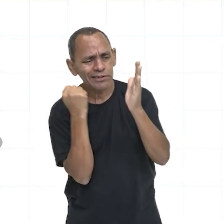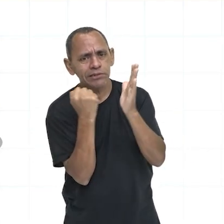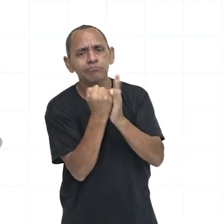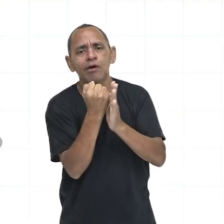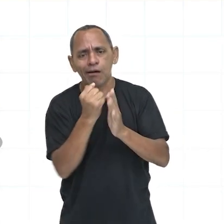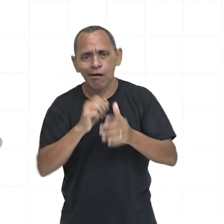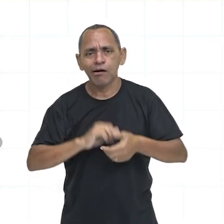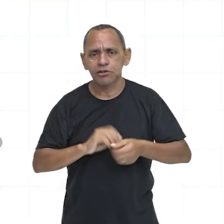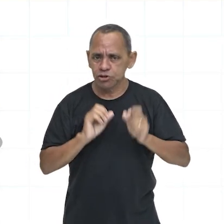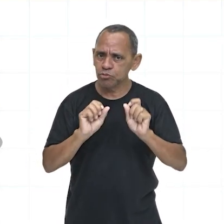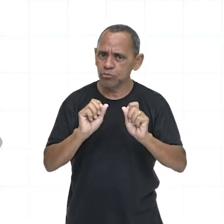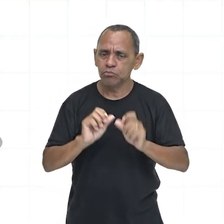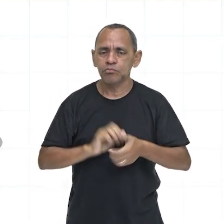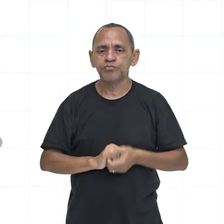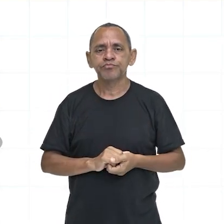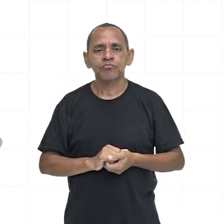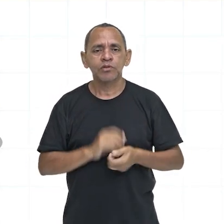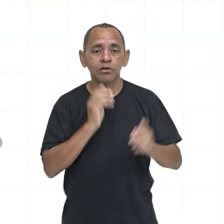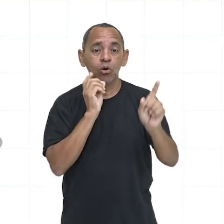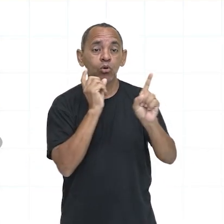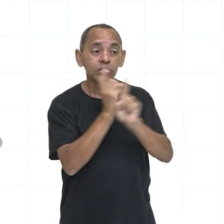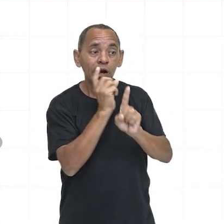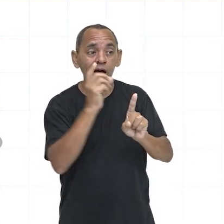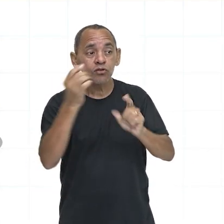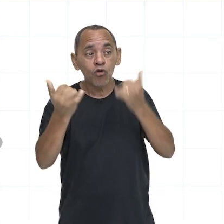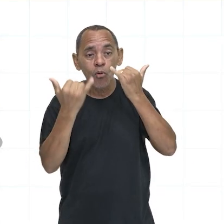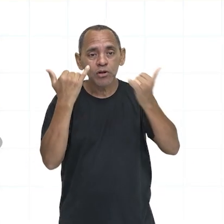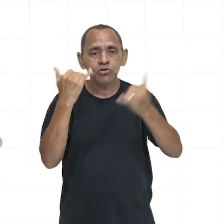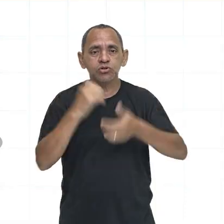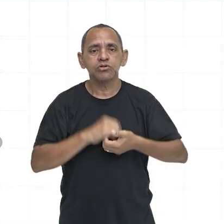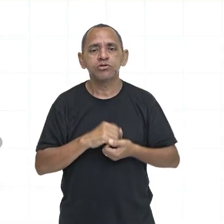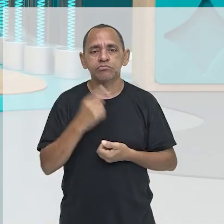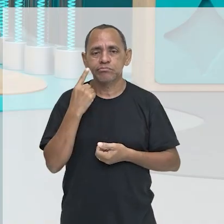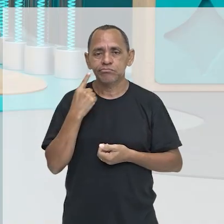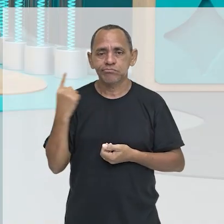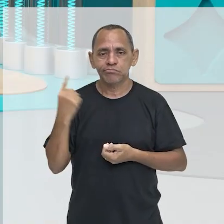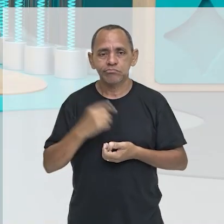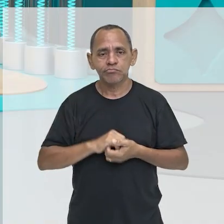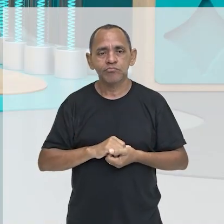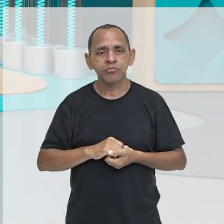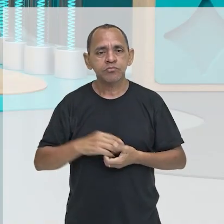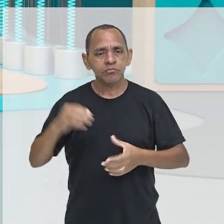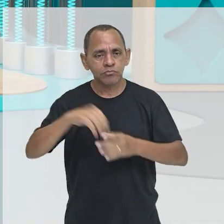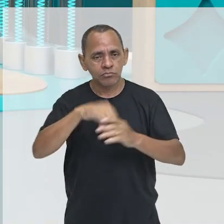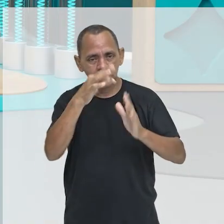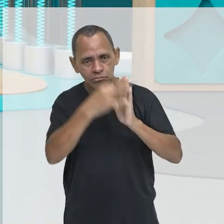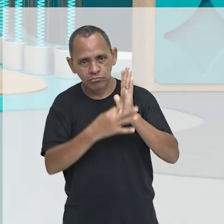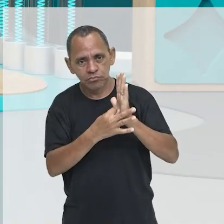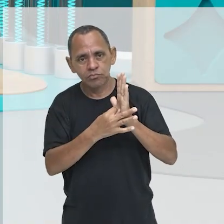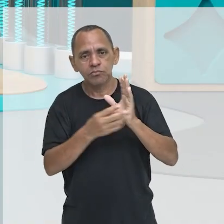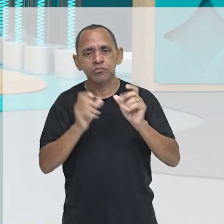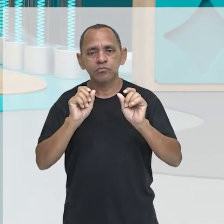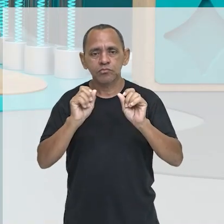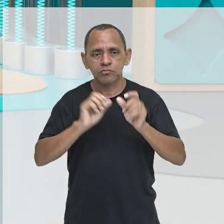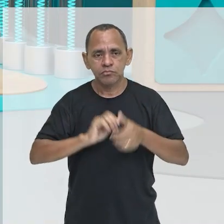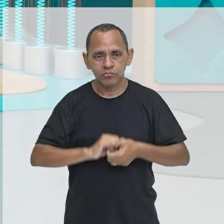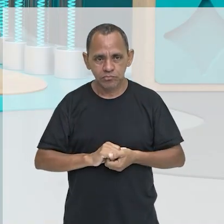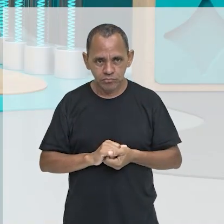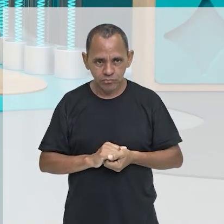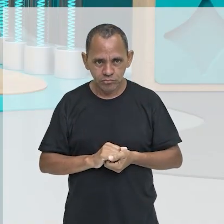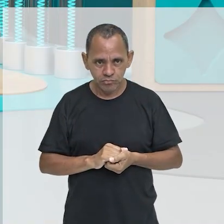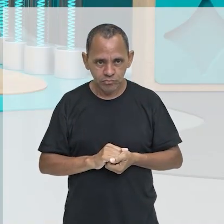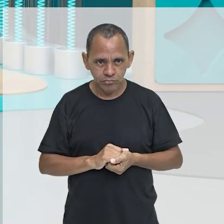aquela informação que eu busco. Então, quais são esses elementos que nós temos no texto? Olha só. Então, typographic marks,